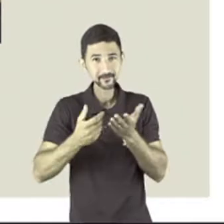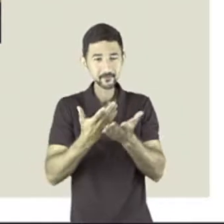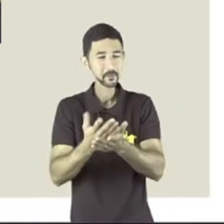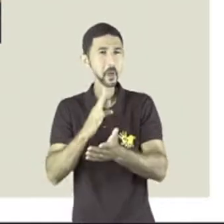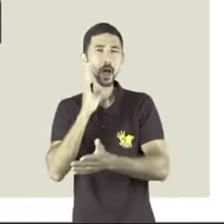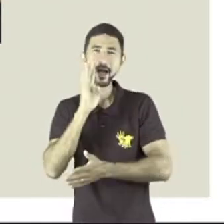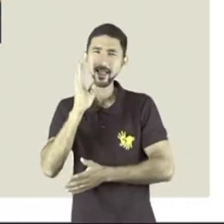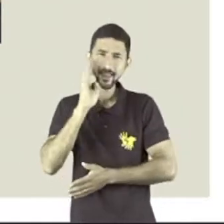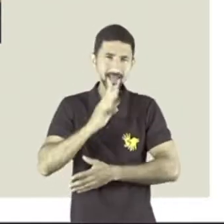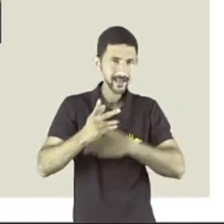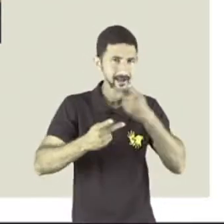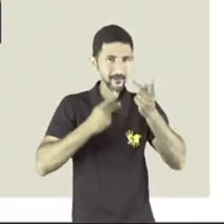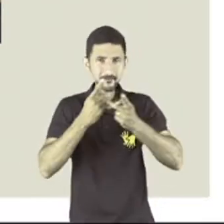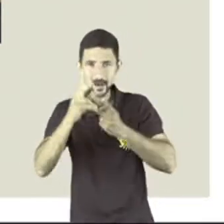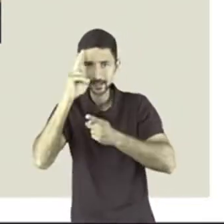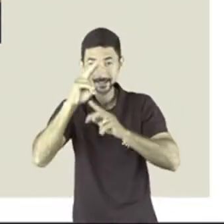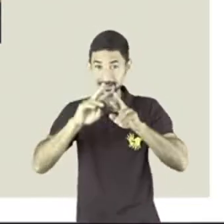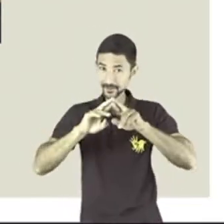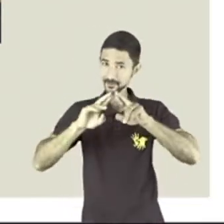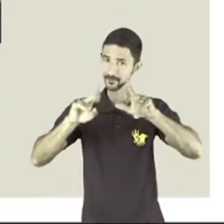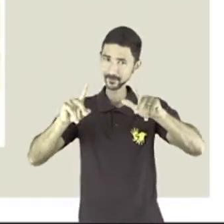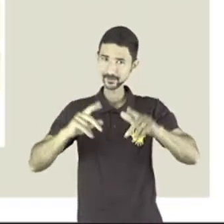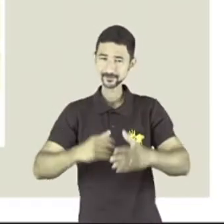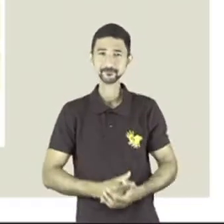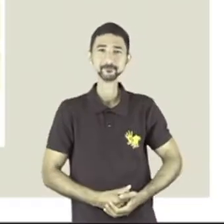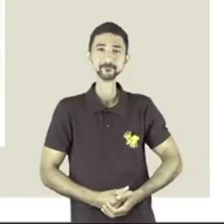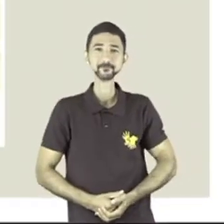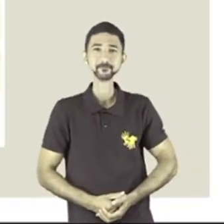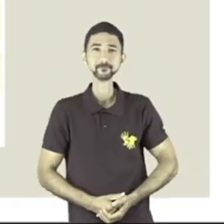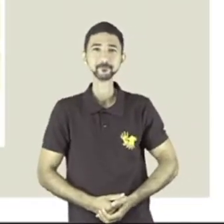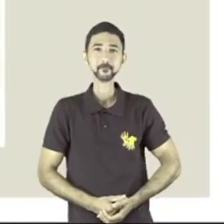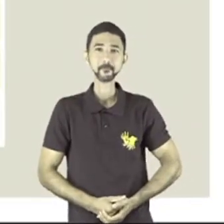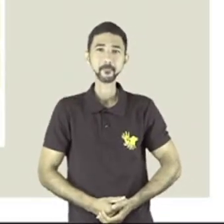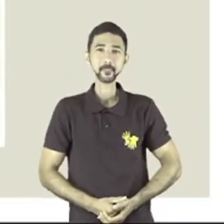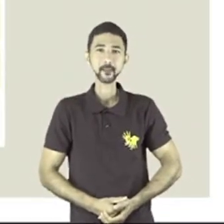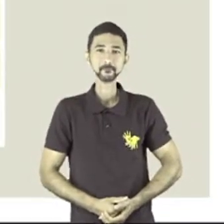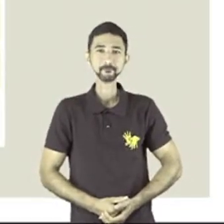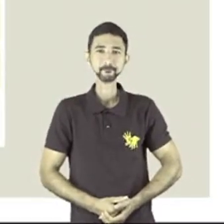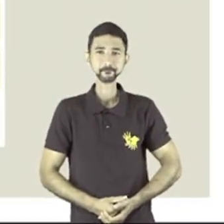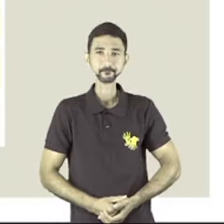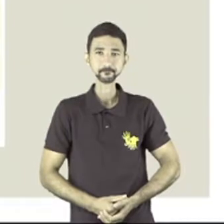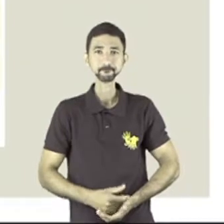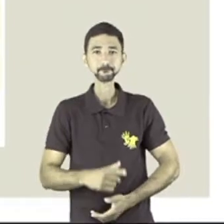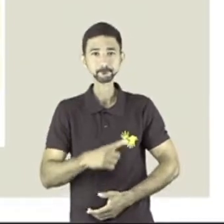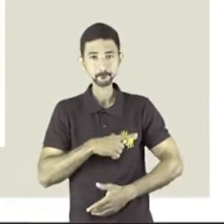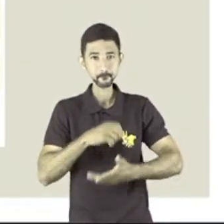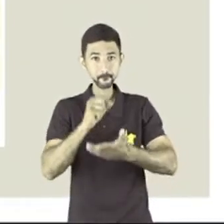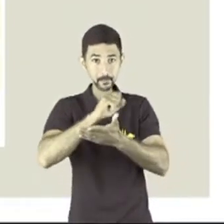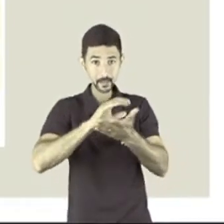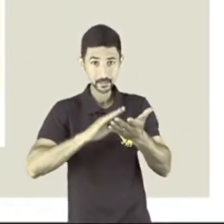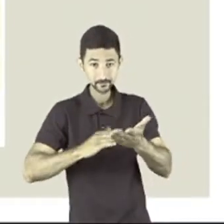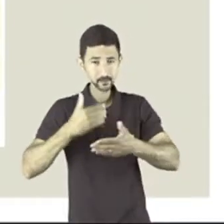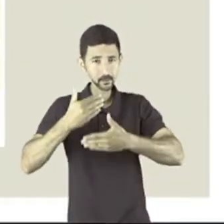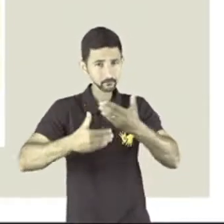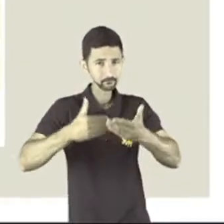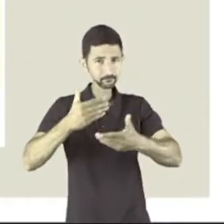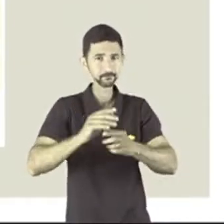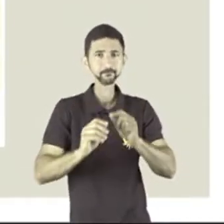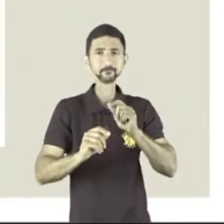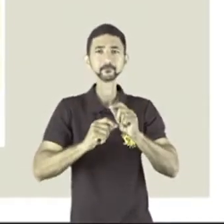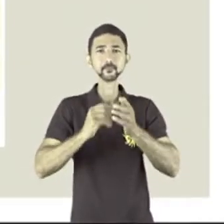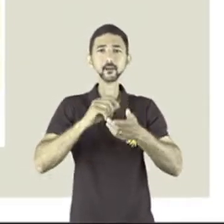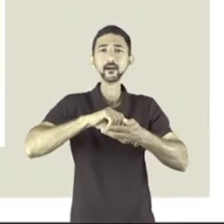essa contação de história, porque ela vai ser diferente. Nós teremos, como atividade de rotina,